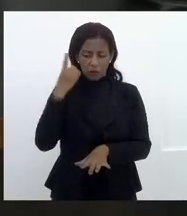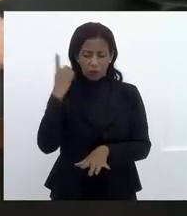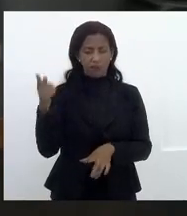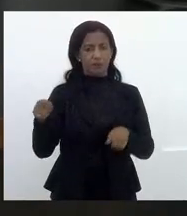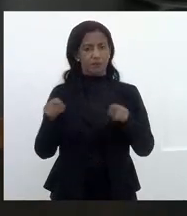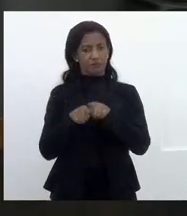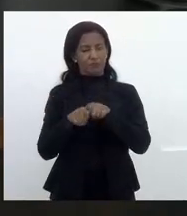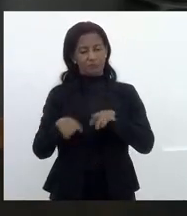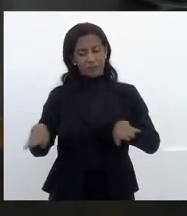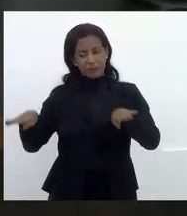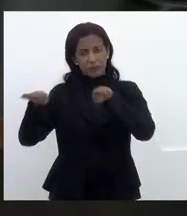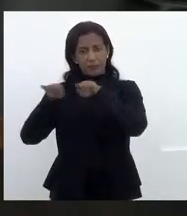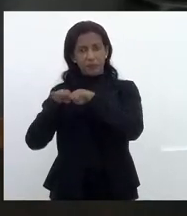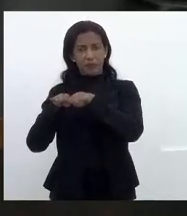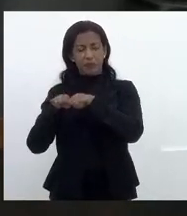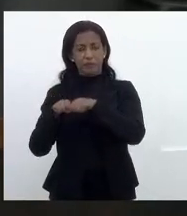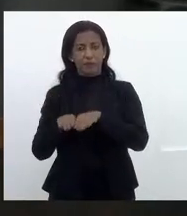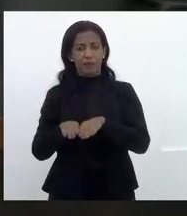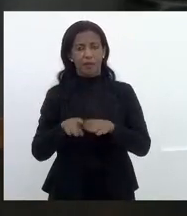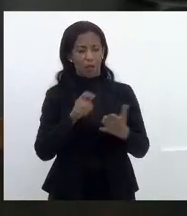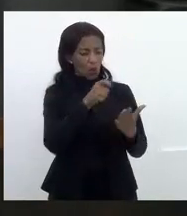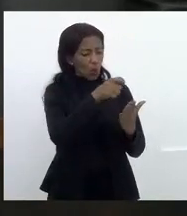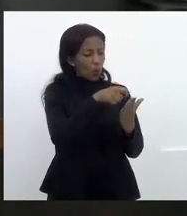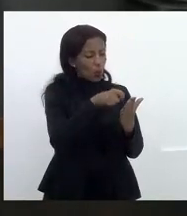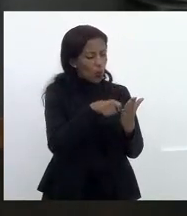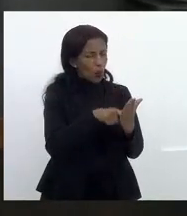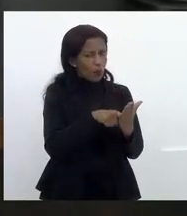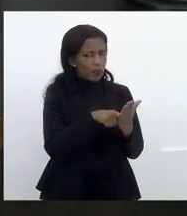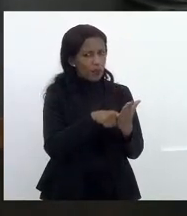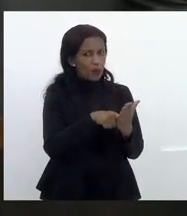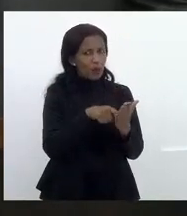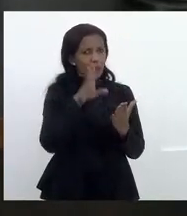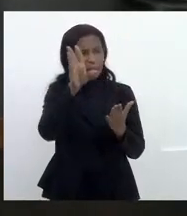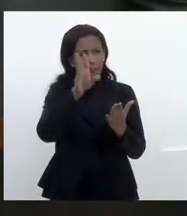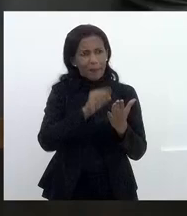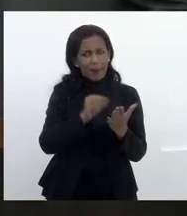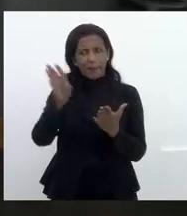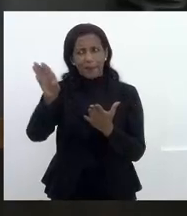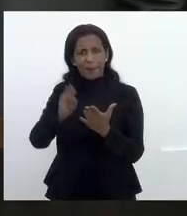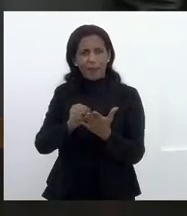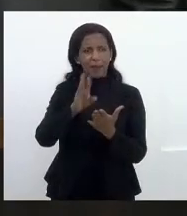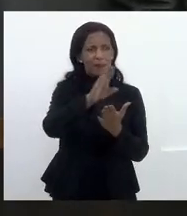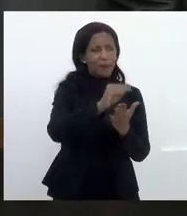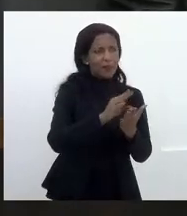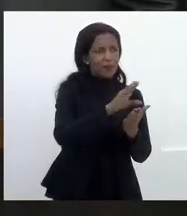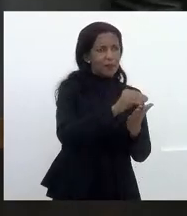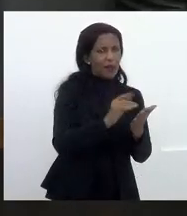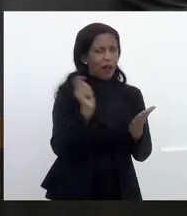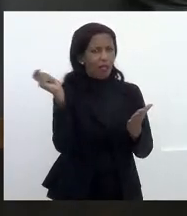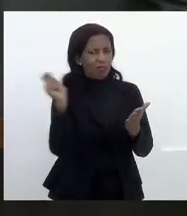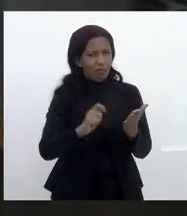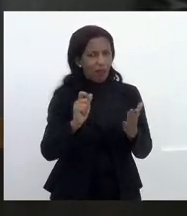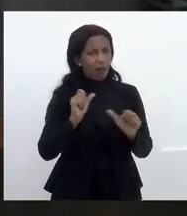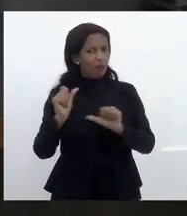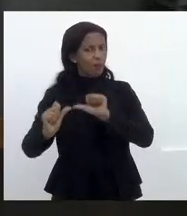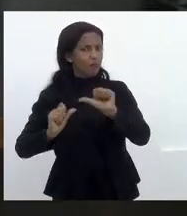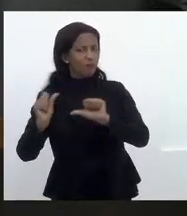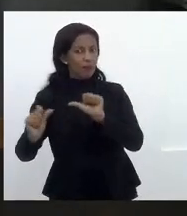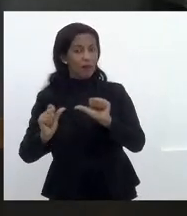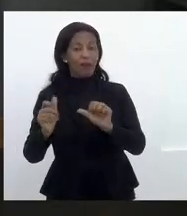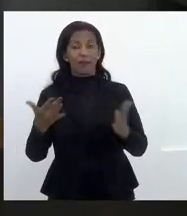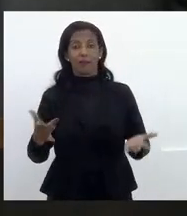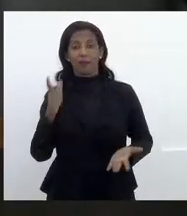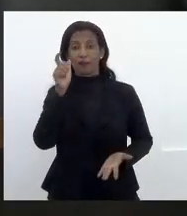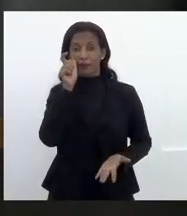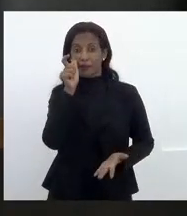também fazem isso a nota 1 para ver se cabe alguma modificação diferenciada Então seria